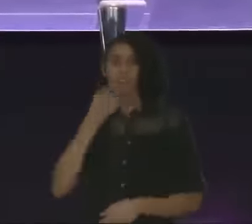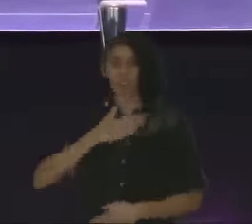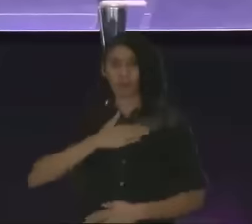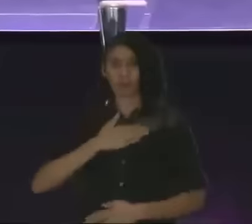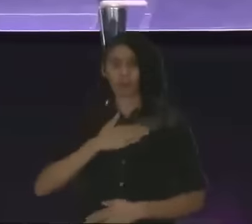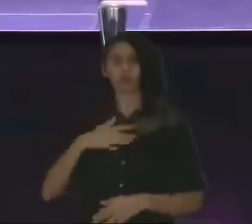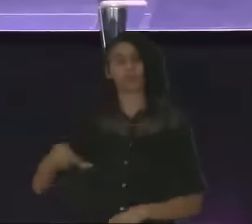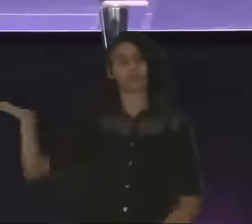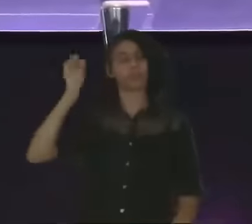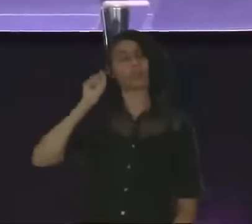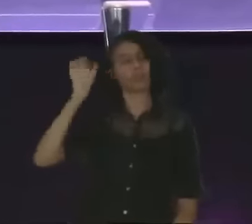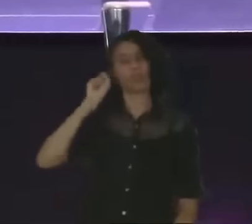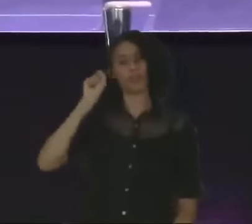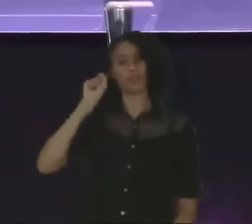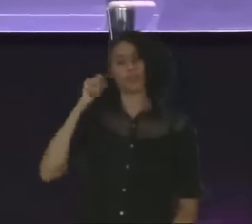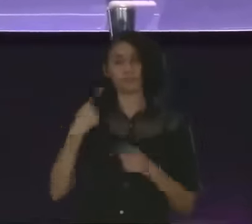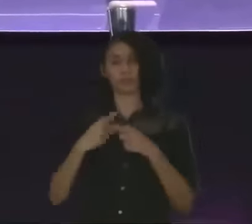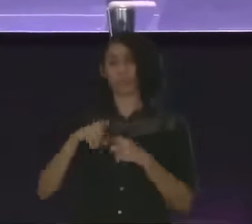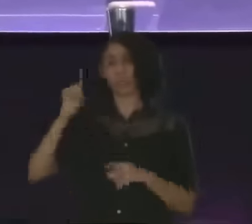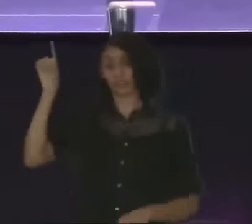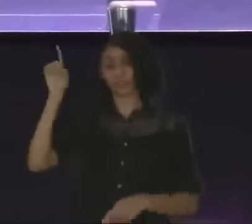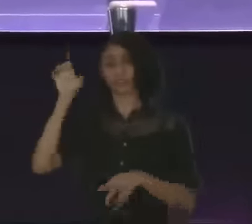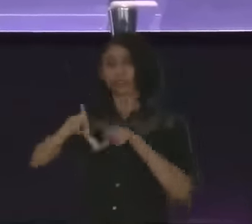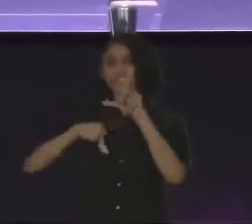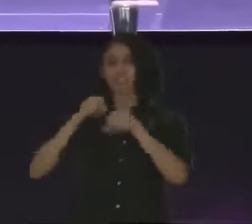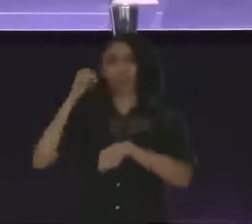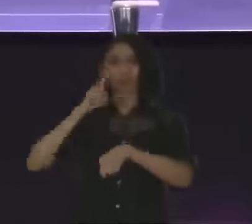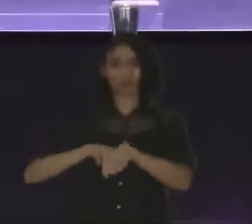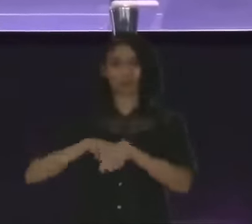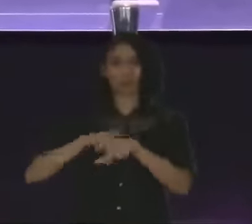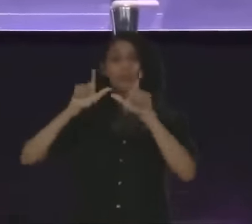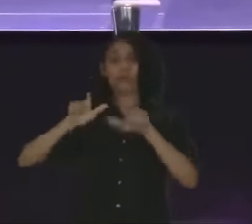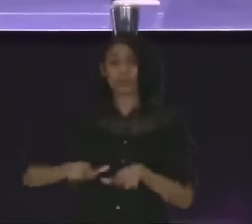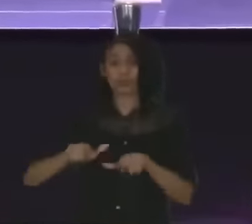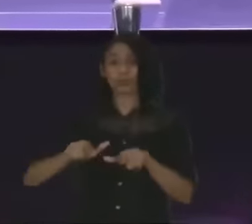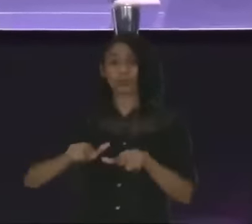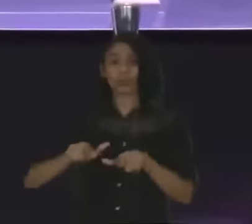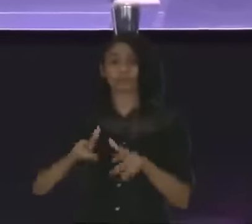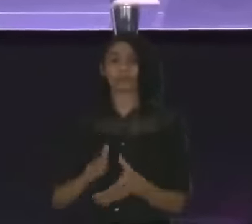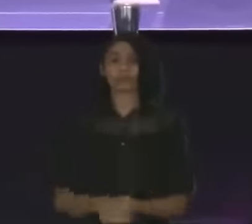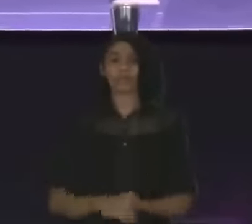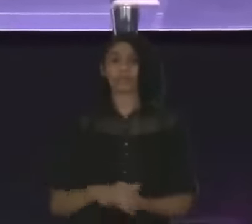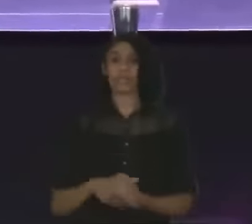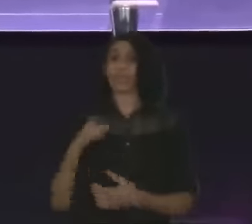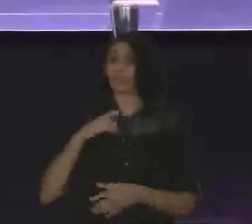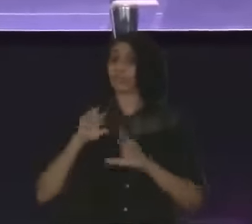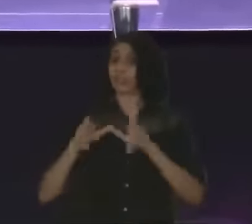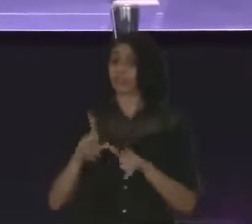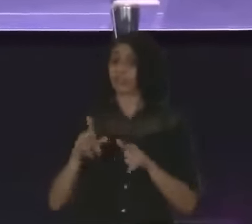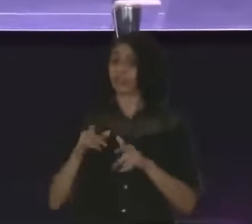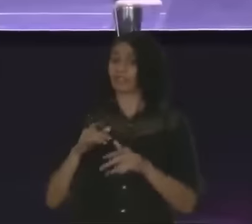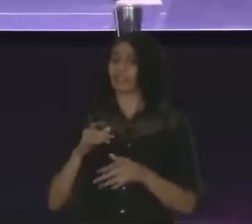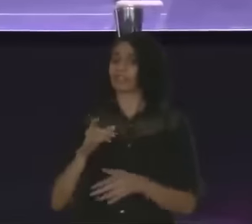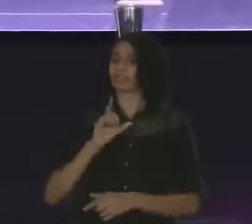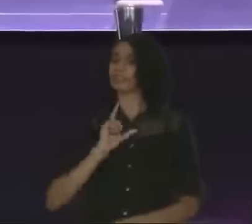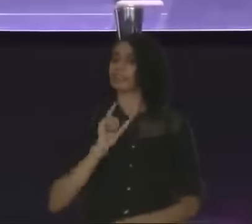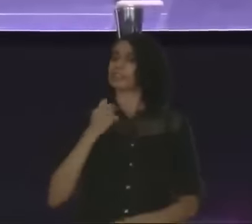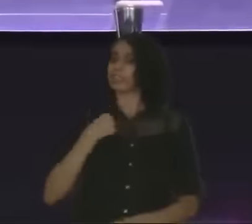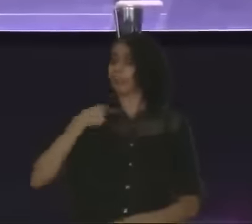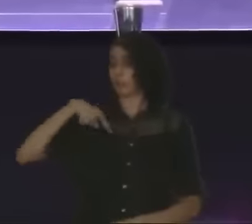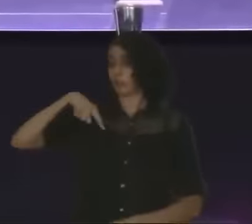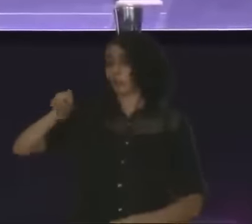e no lugar que ele mesmo decidiu eu e você precisamos entender há uma diferença entre ir e ser quando